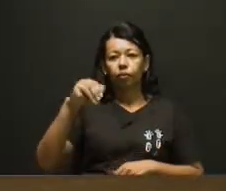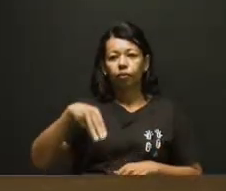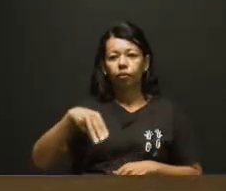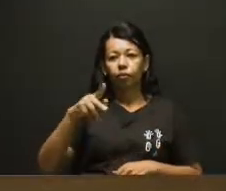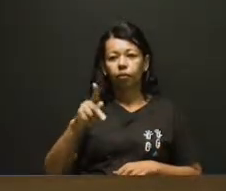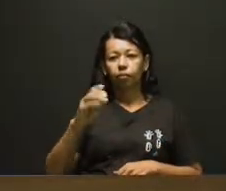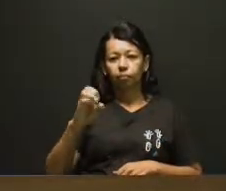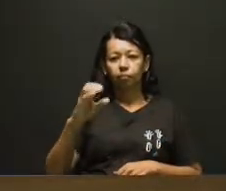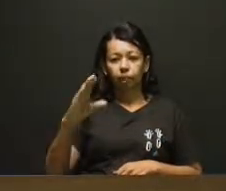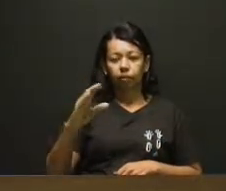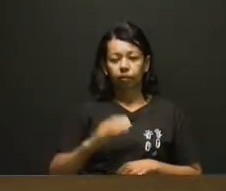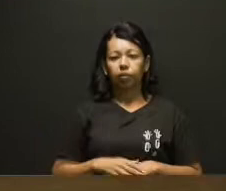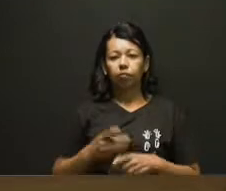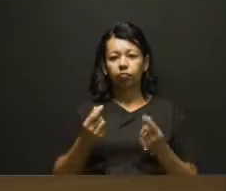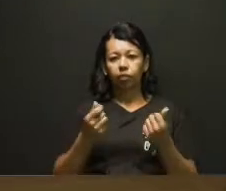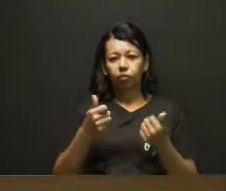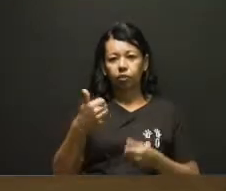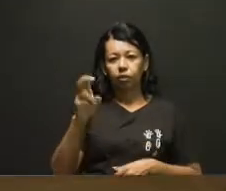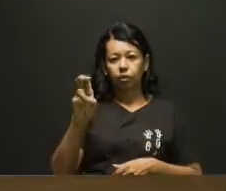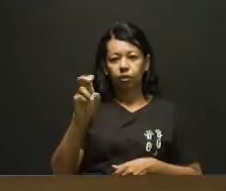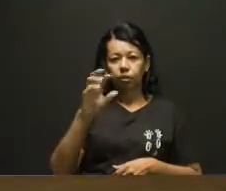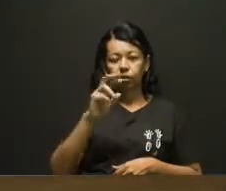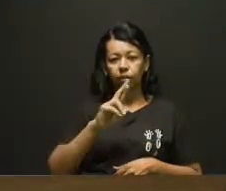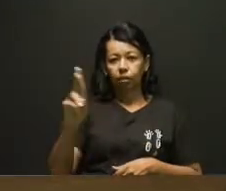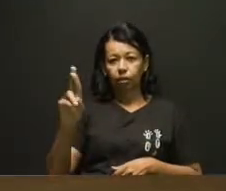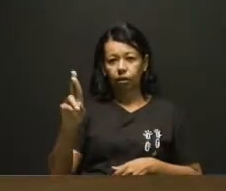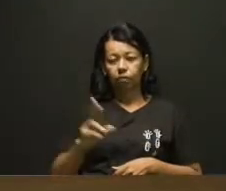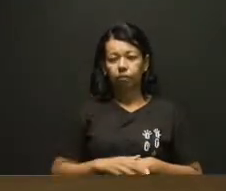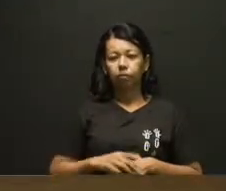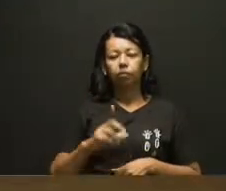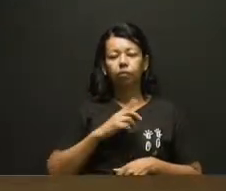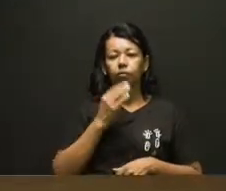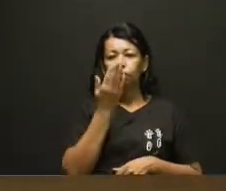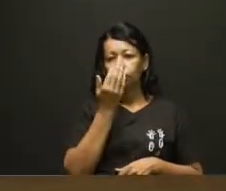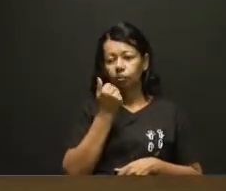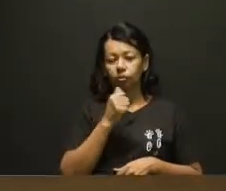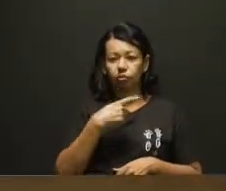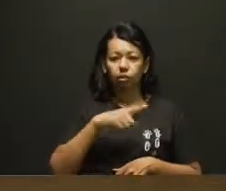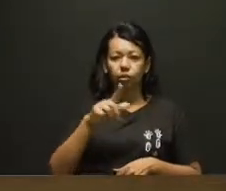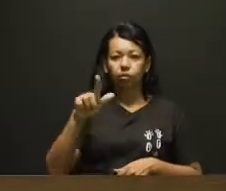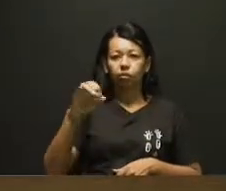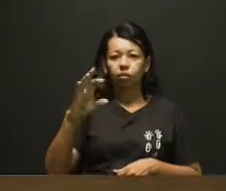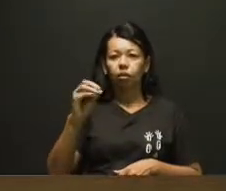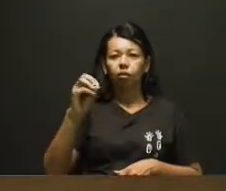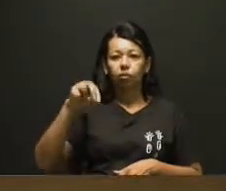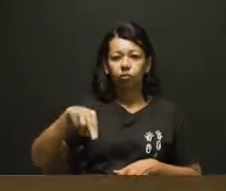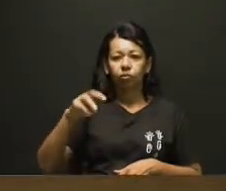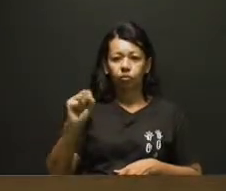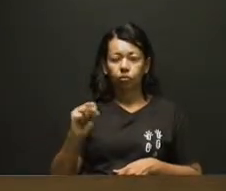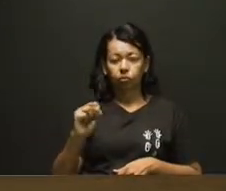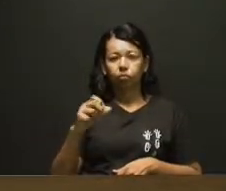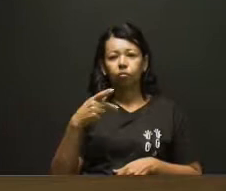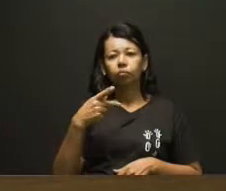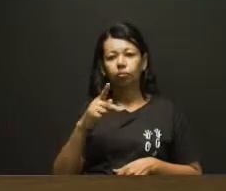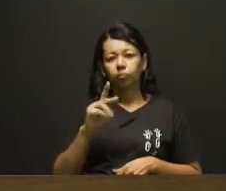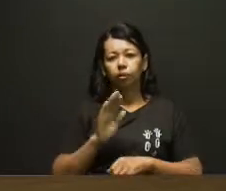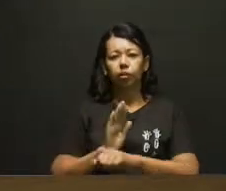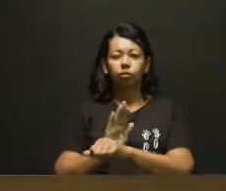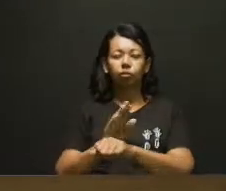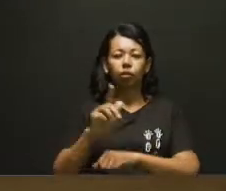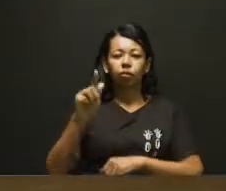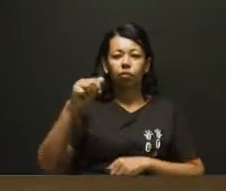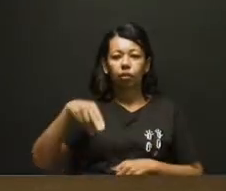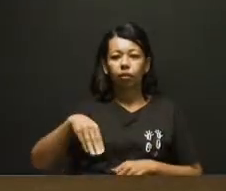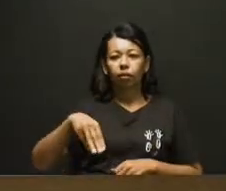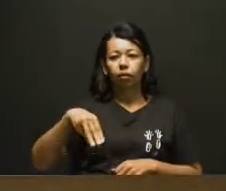de 15 reais então tá tendo um almoço no lions club cubatão no domingo agora para poder arrecadar verbas do programa